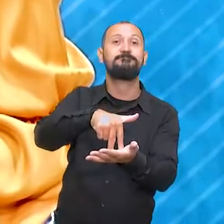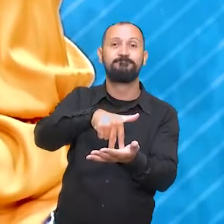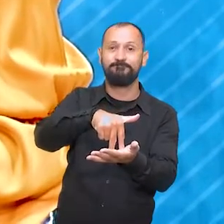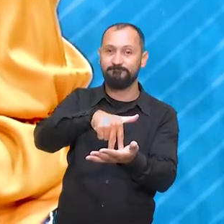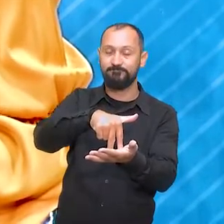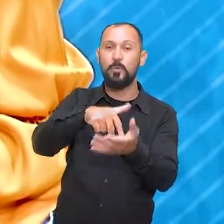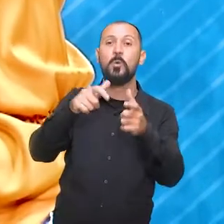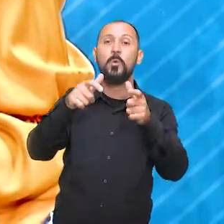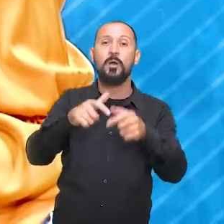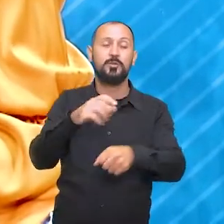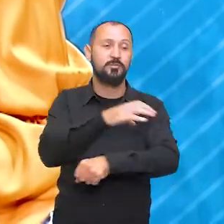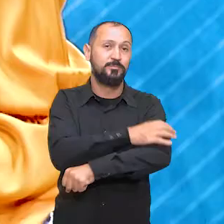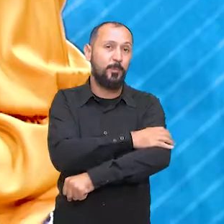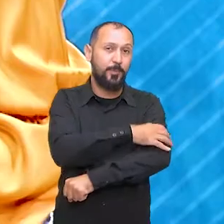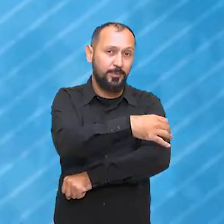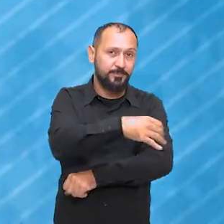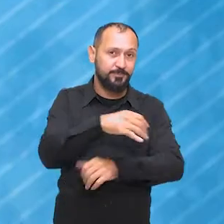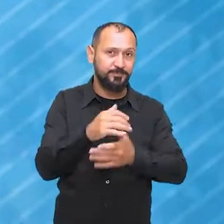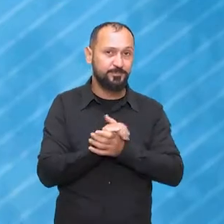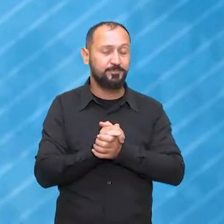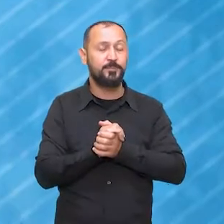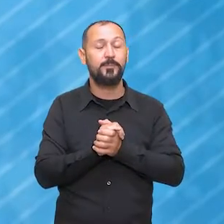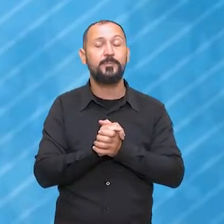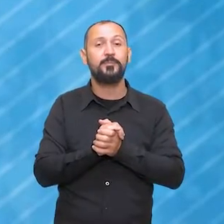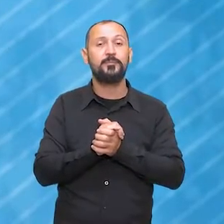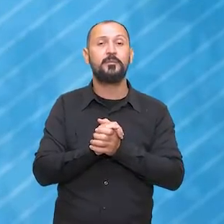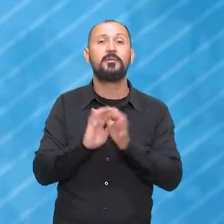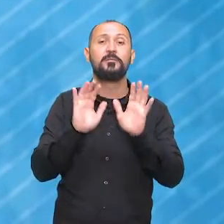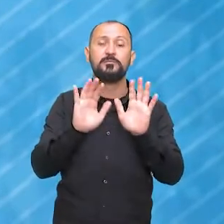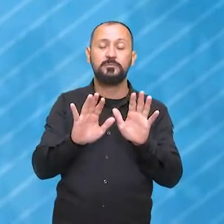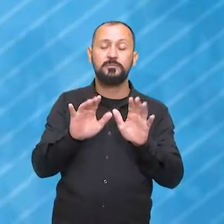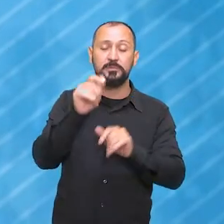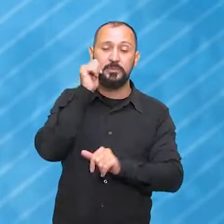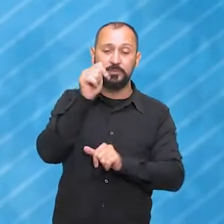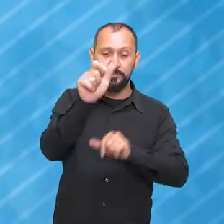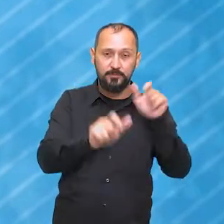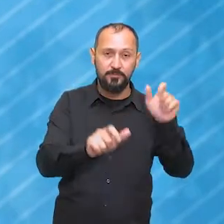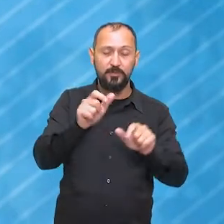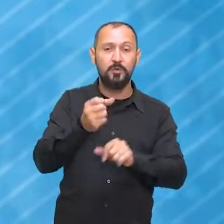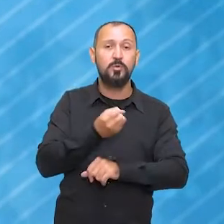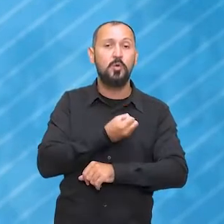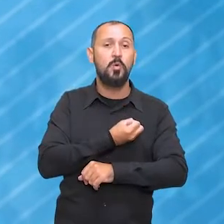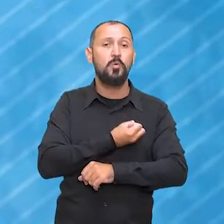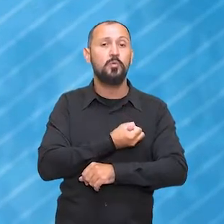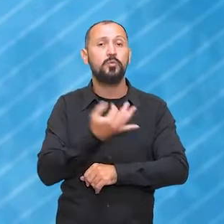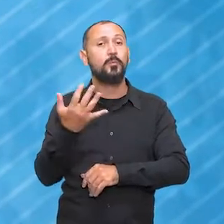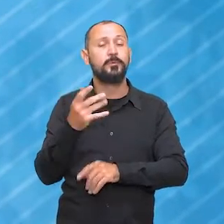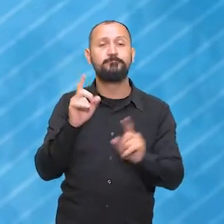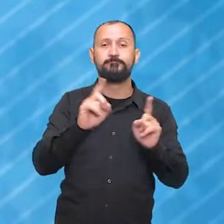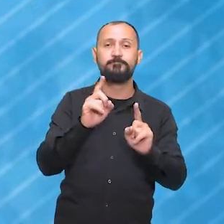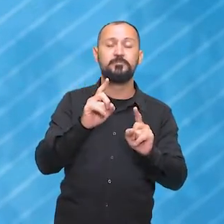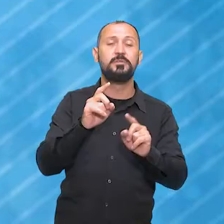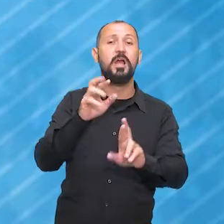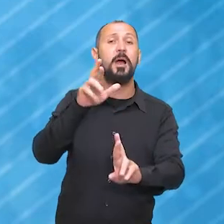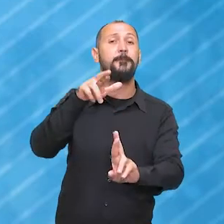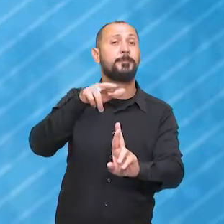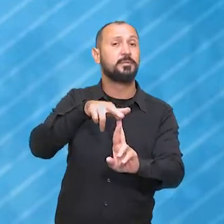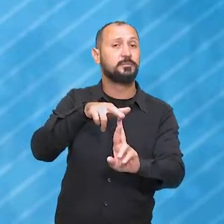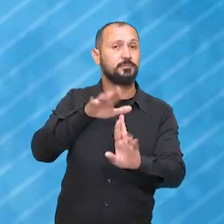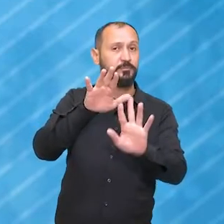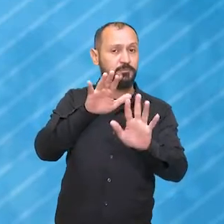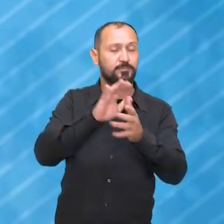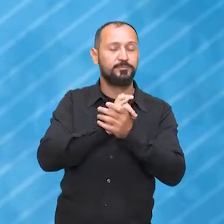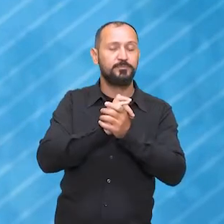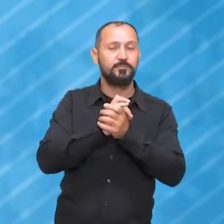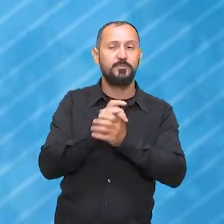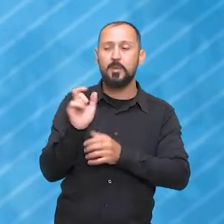principalmente em espaços de poder, né, doutora? Quando a gente fala assim das mulheres, não é só o número, né? Tem a questão da representatividade.